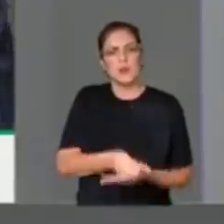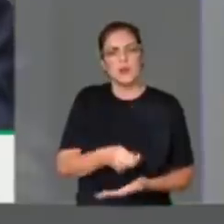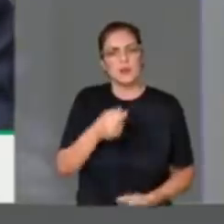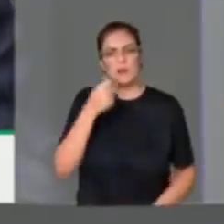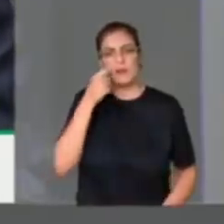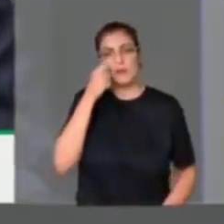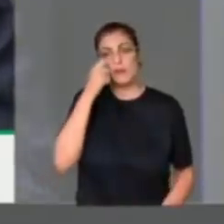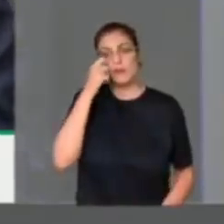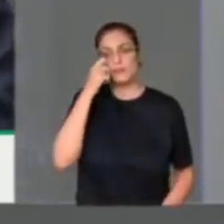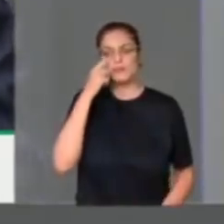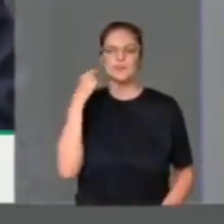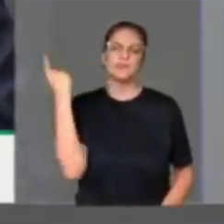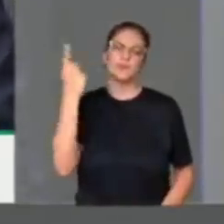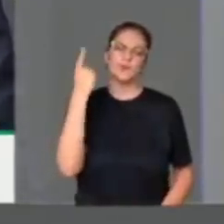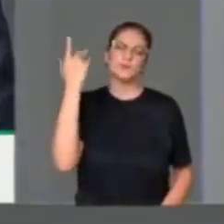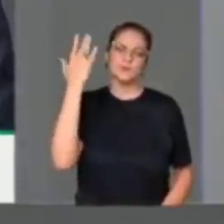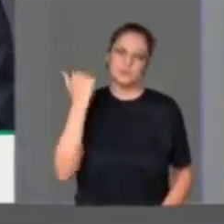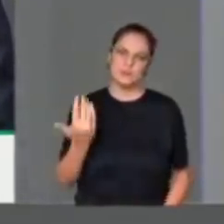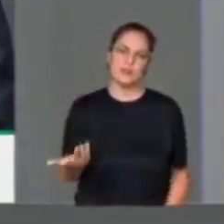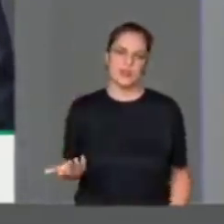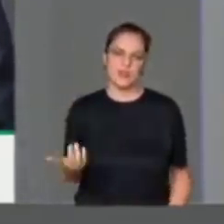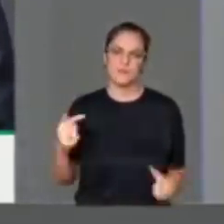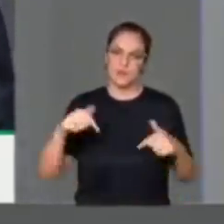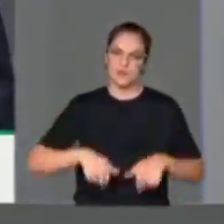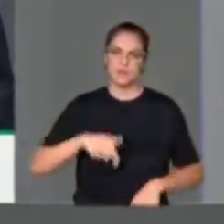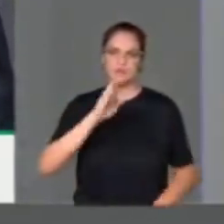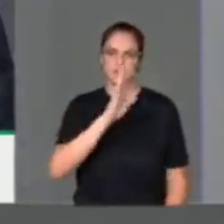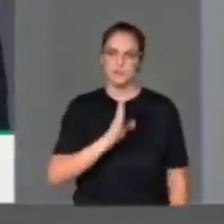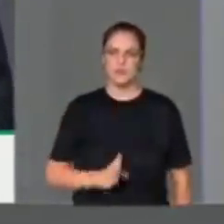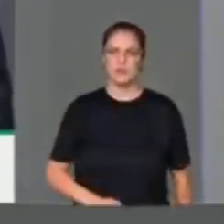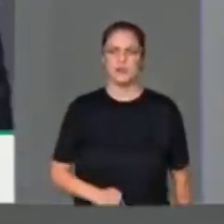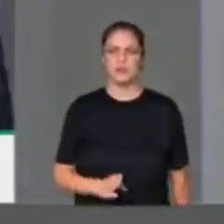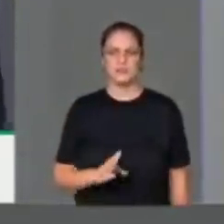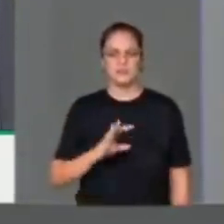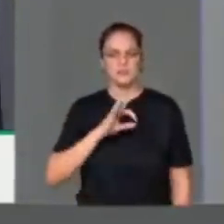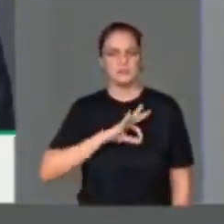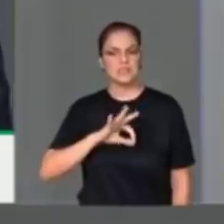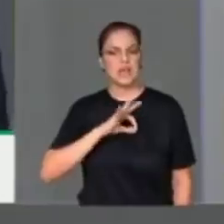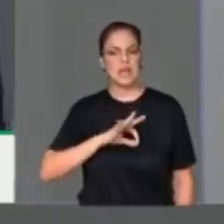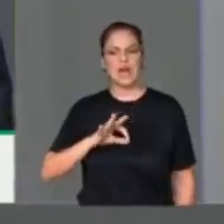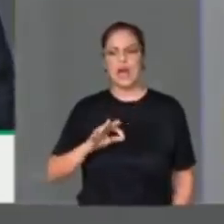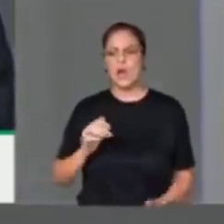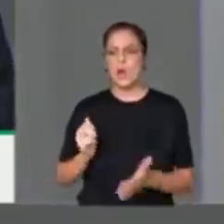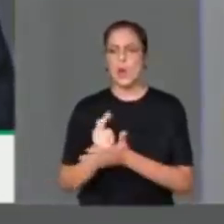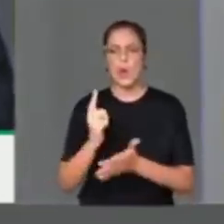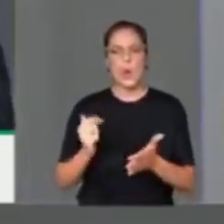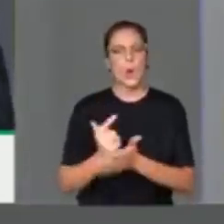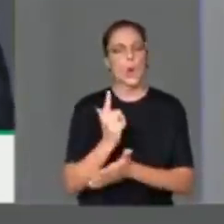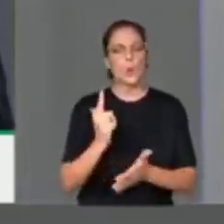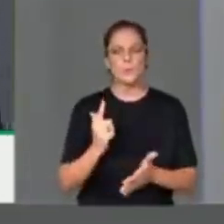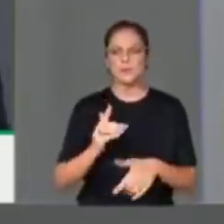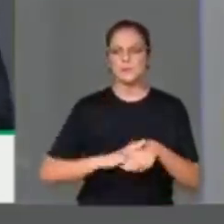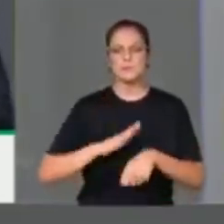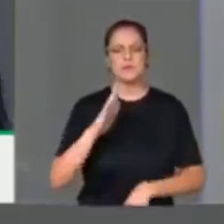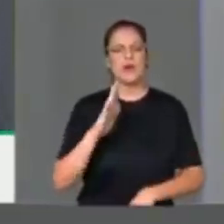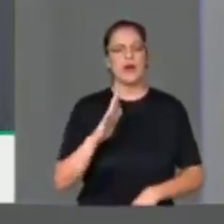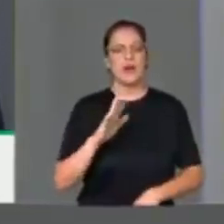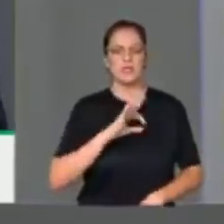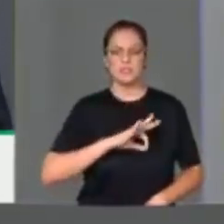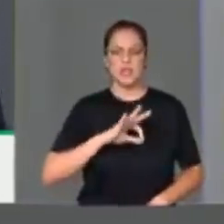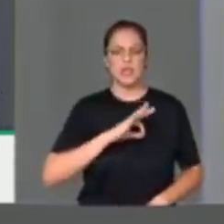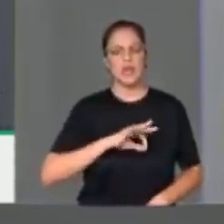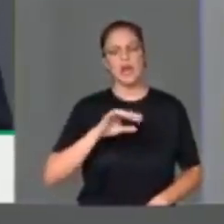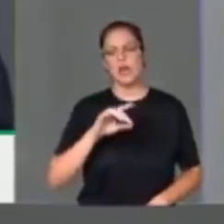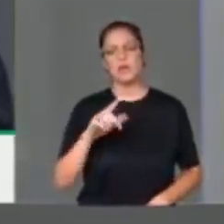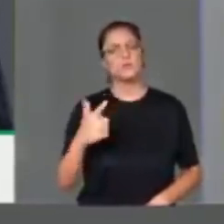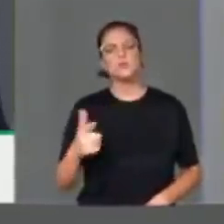isso é fato público notório, quem mais utiliza o seu salário para consumo é o mais pobre, que não tem dinheiro para fazer investimento que renda mais do que a inflação, para investir em